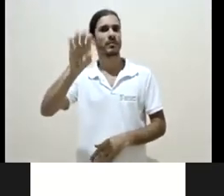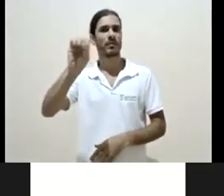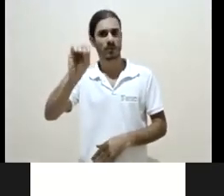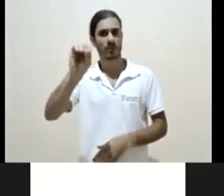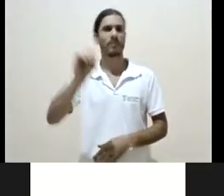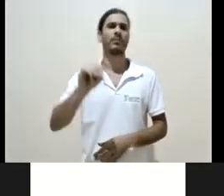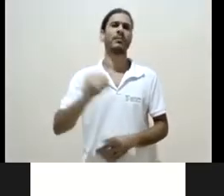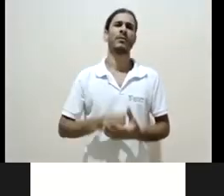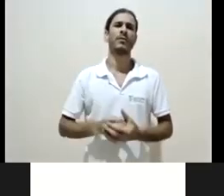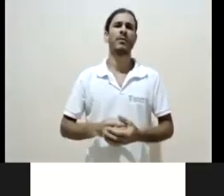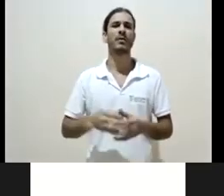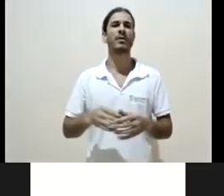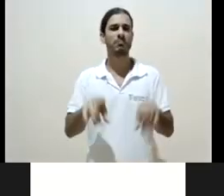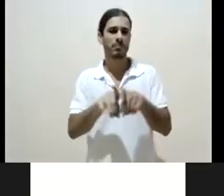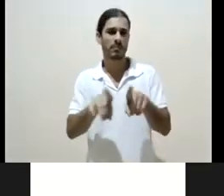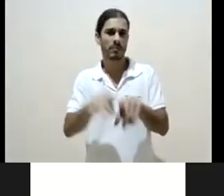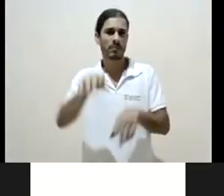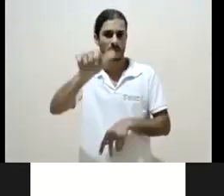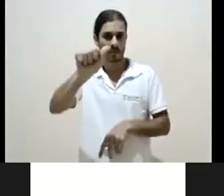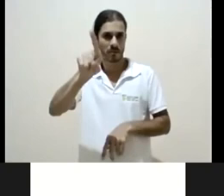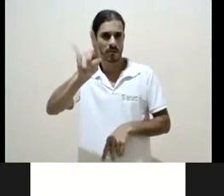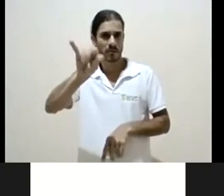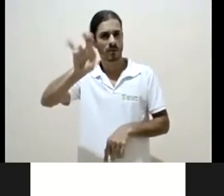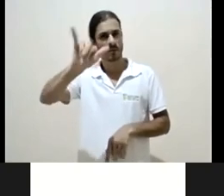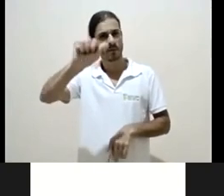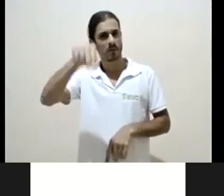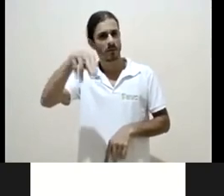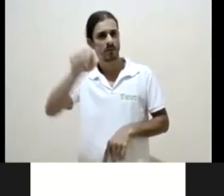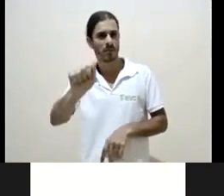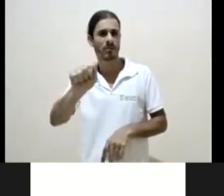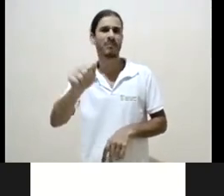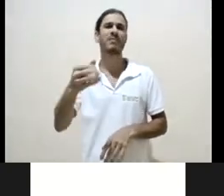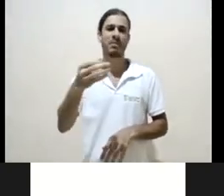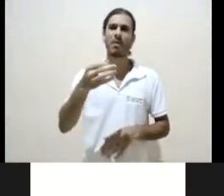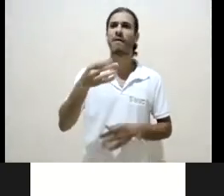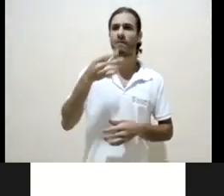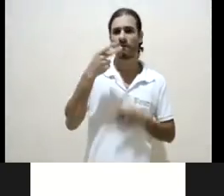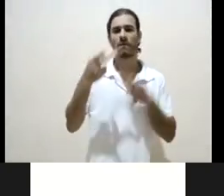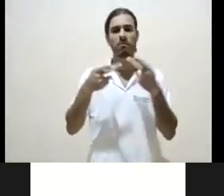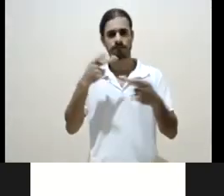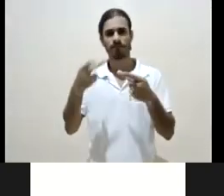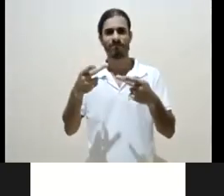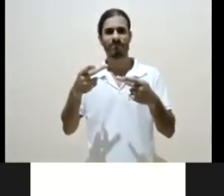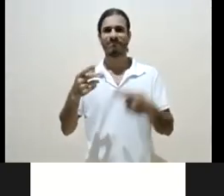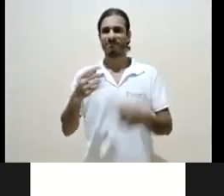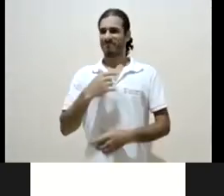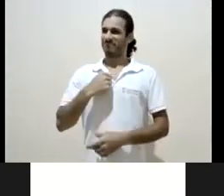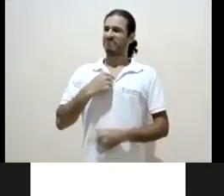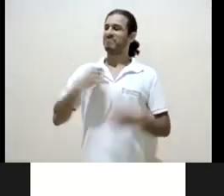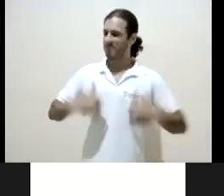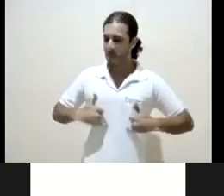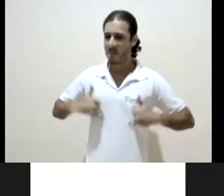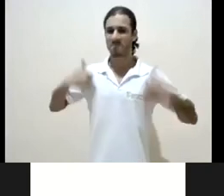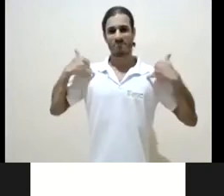fala, todos vocês, como disse, me orgulho muito. E vocês, certamente,